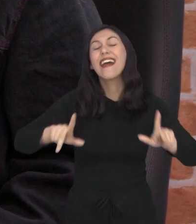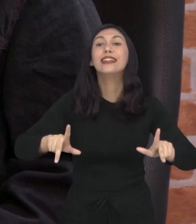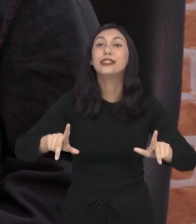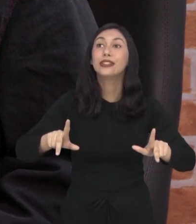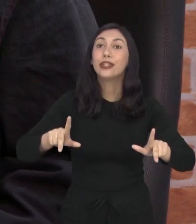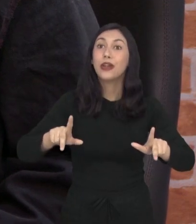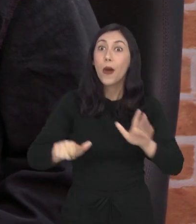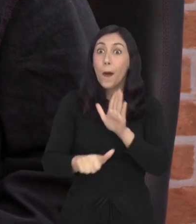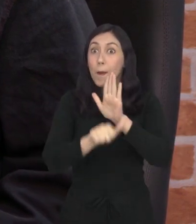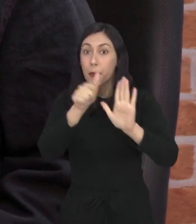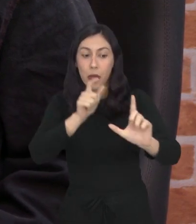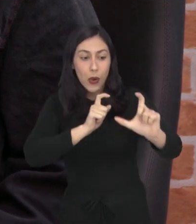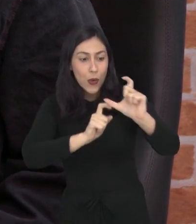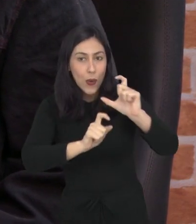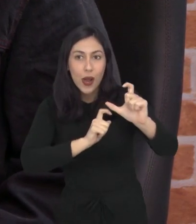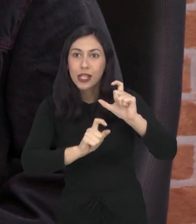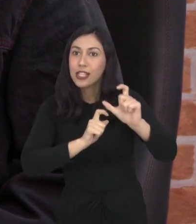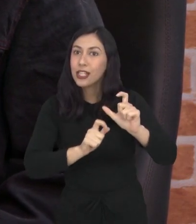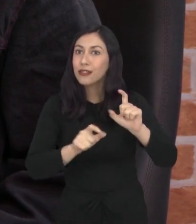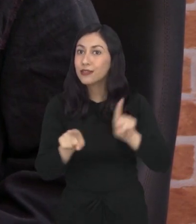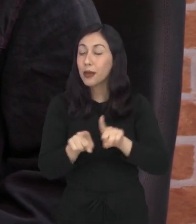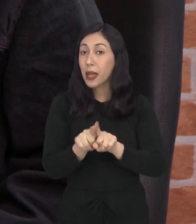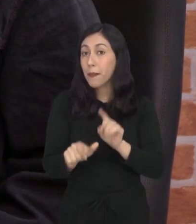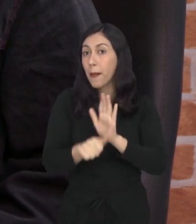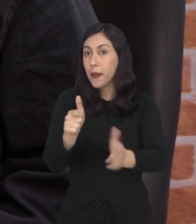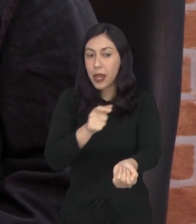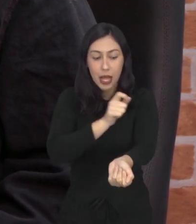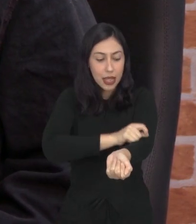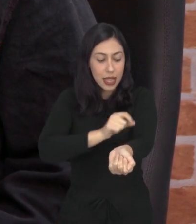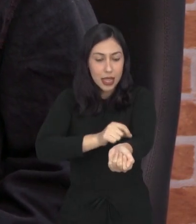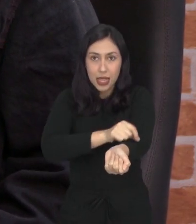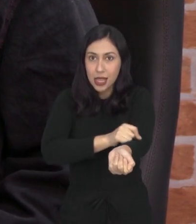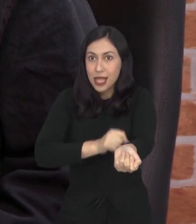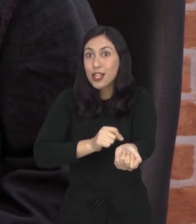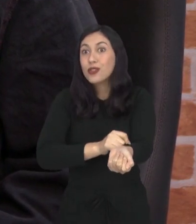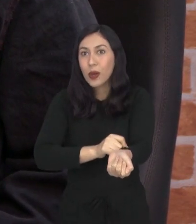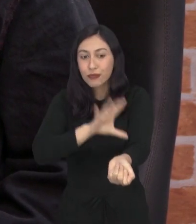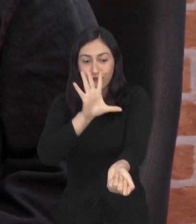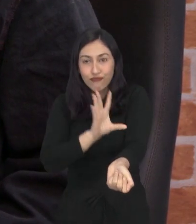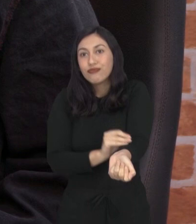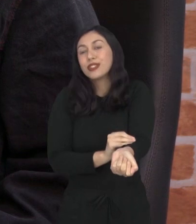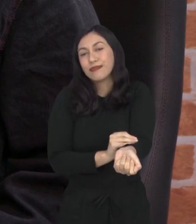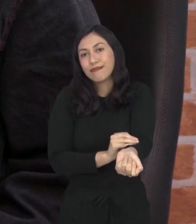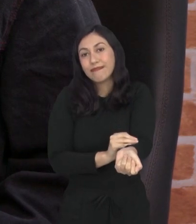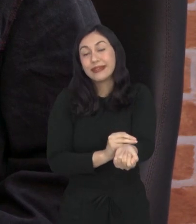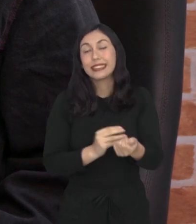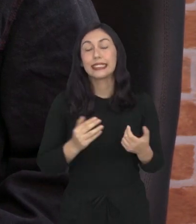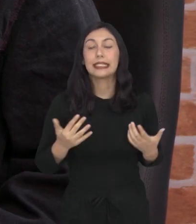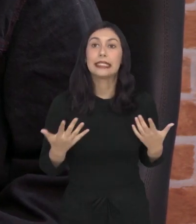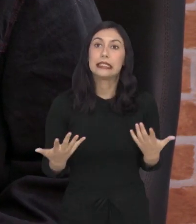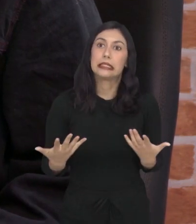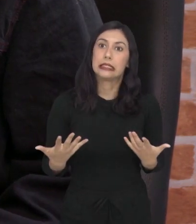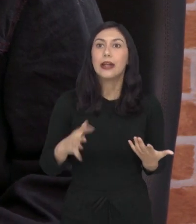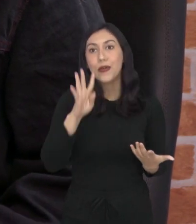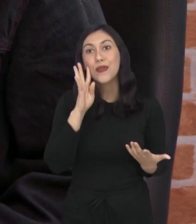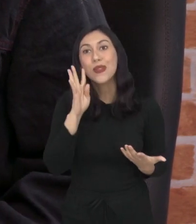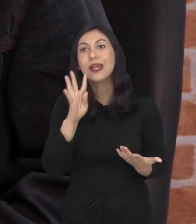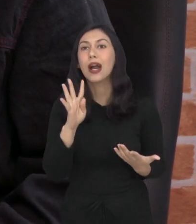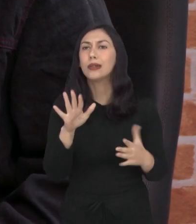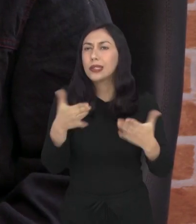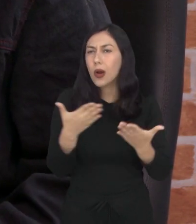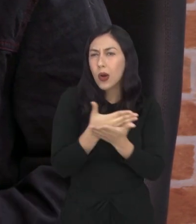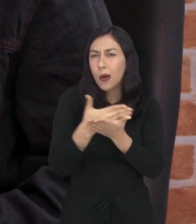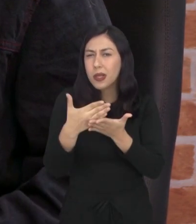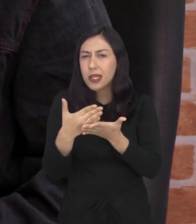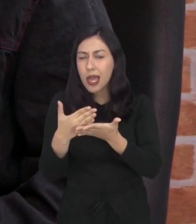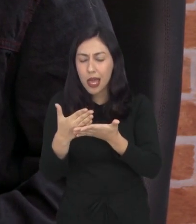Ele foi literalmente o meu primeiro quadrinho de super-herói e a minha primeira tatuagem. Inclusive eu fiz a tatuagem por causa disso daí. E eu acho muito